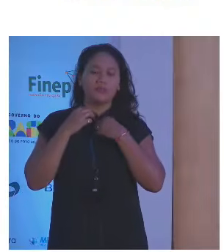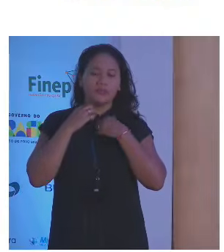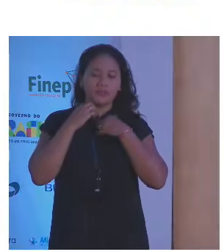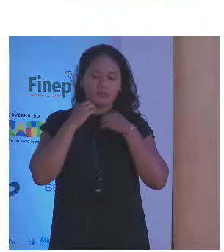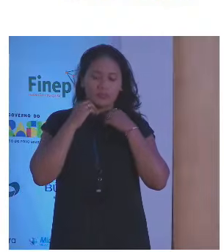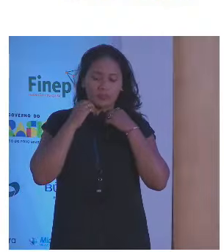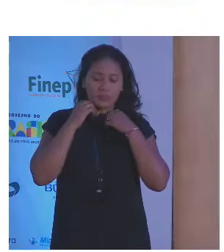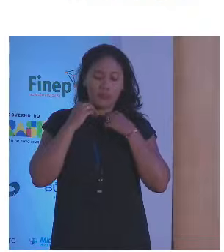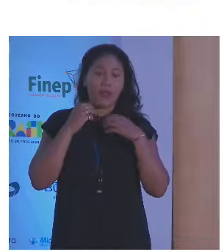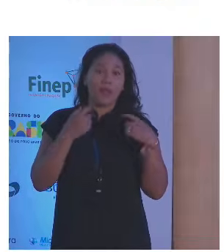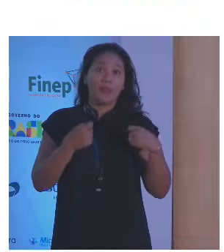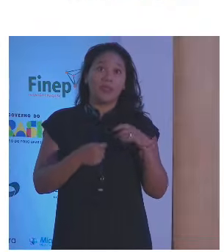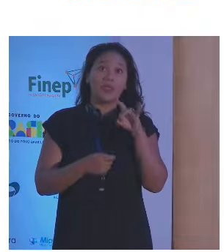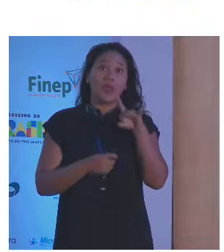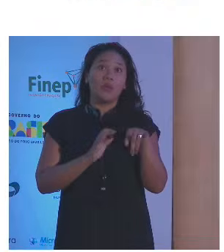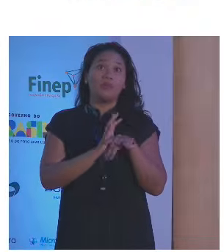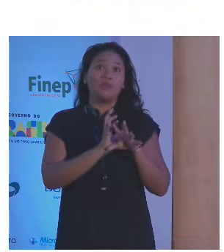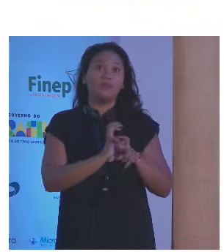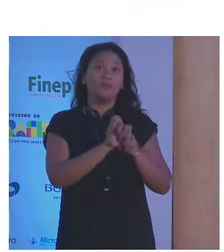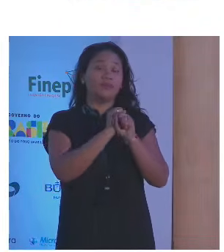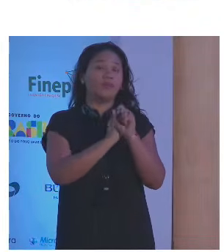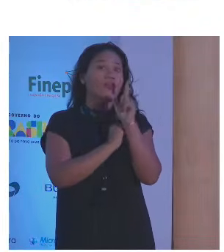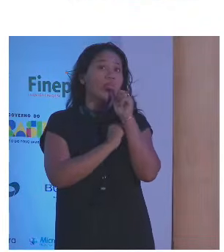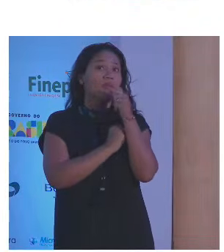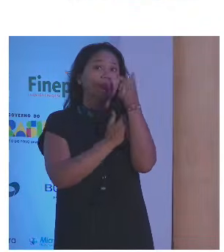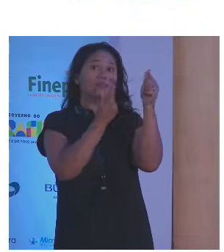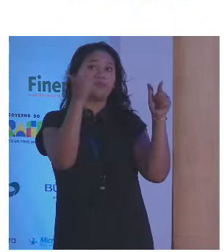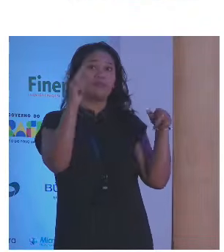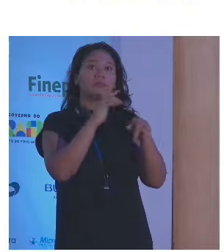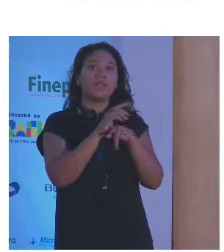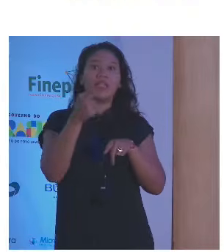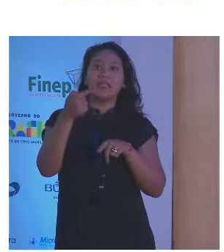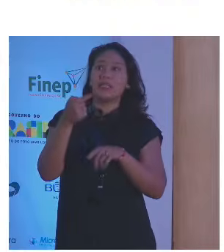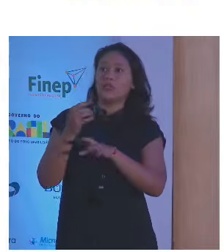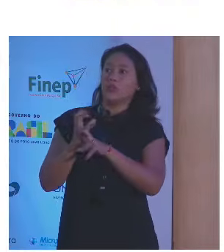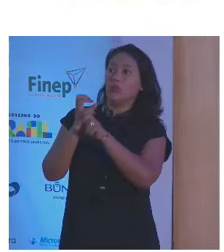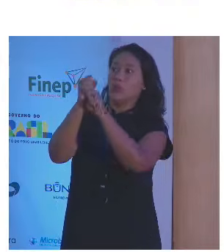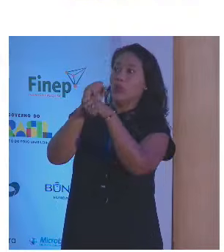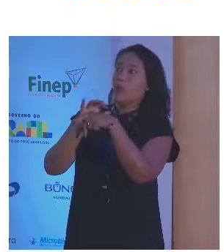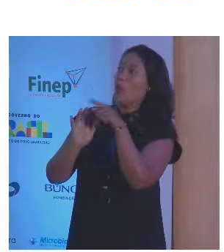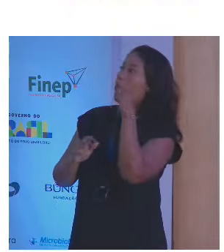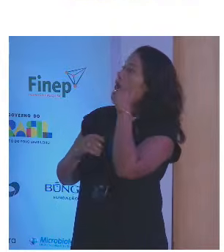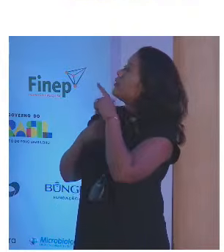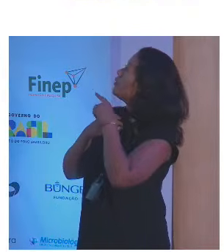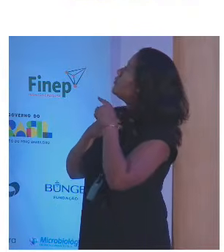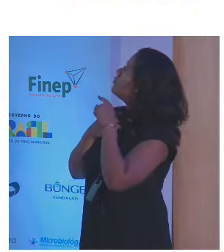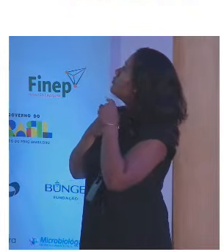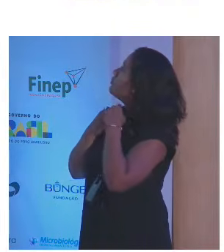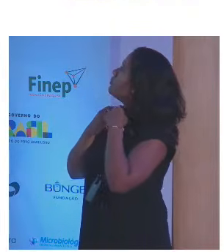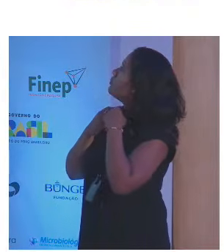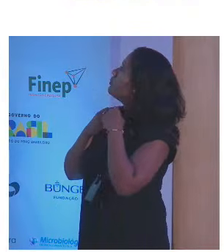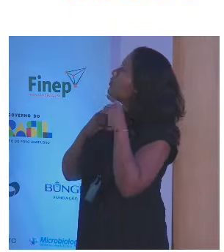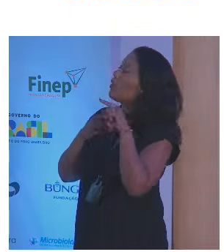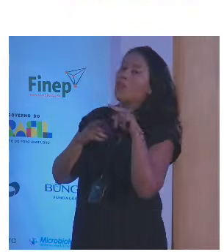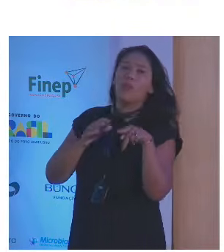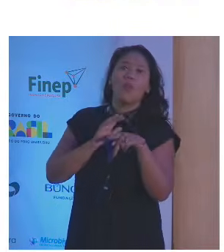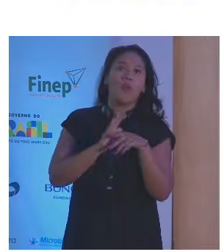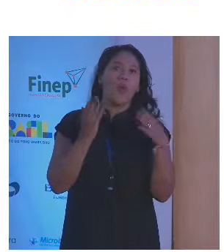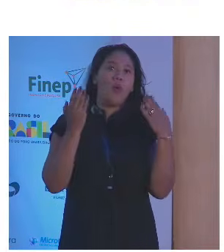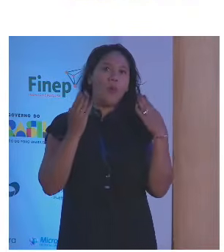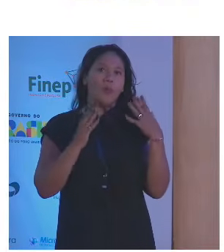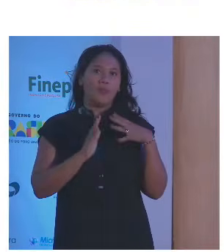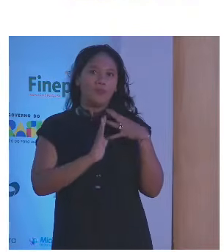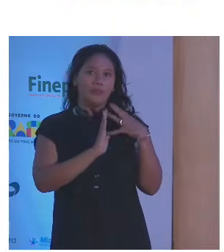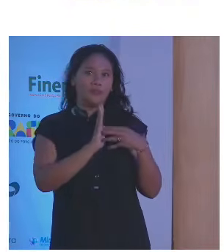A gente precisaria somar a água, né, dos outros 7 maiores rios do mundo para chegar no volume de água do rio Amazonas,